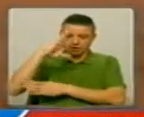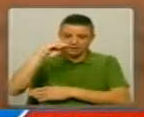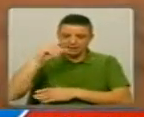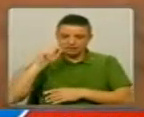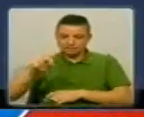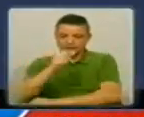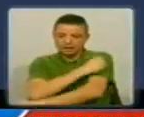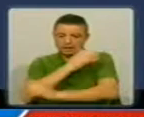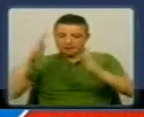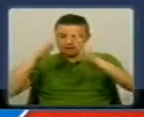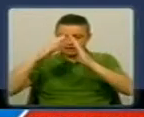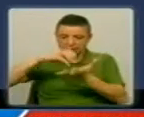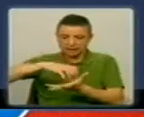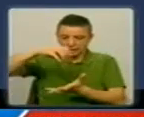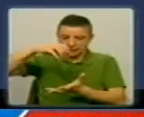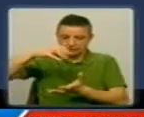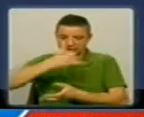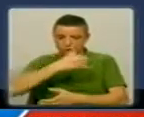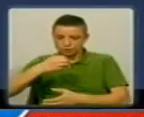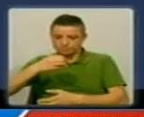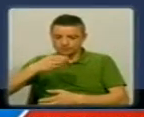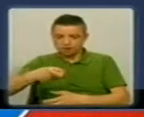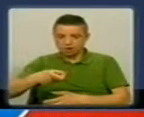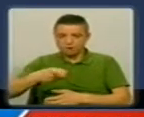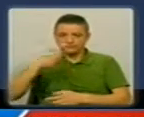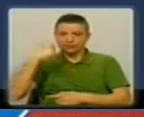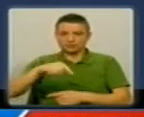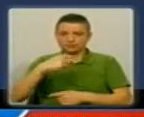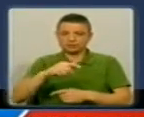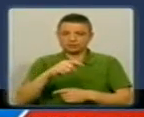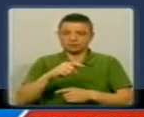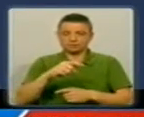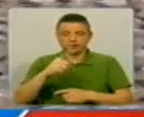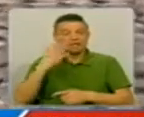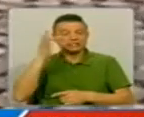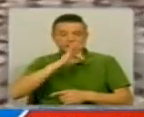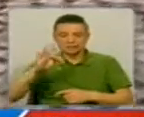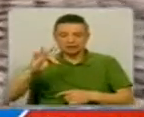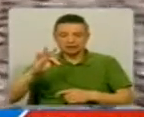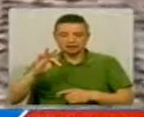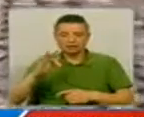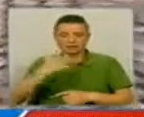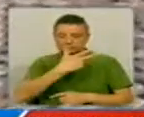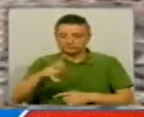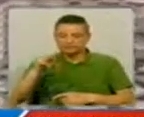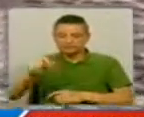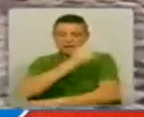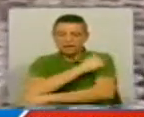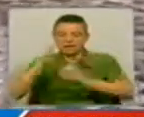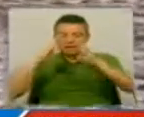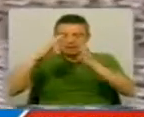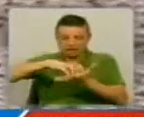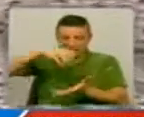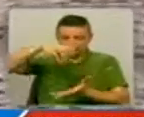residências e que em 2009 eles tentarão chegar a mais de 100 mil residências. Isto tem uma